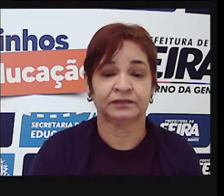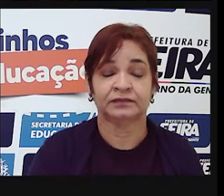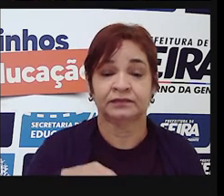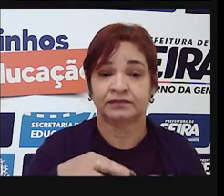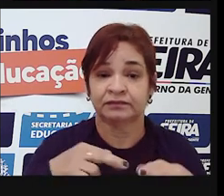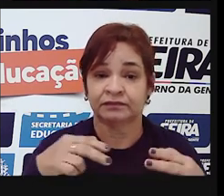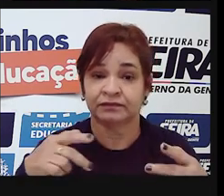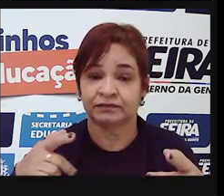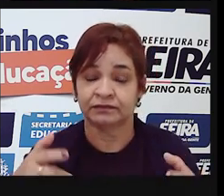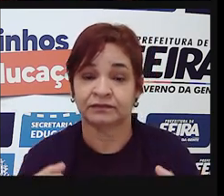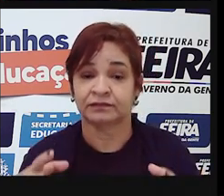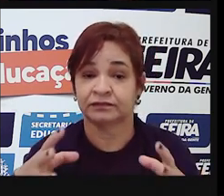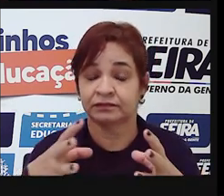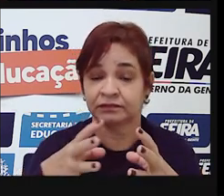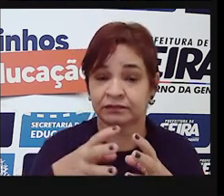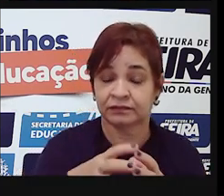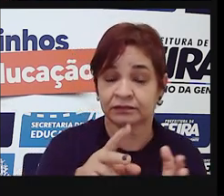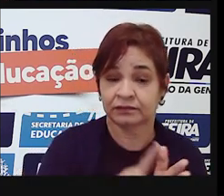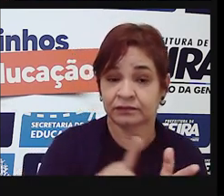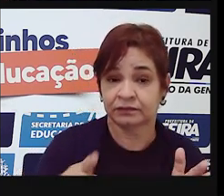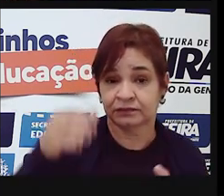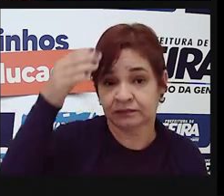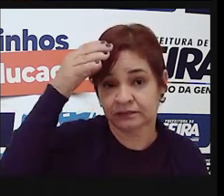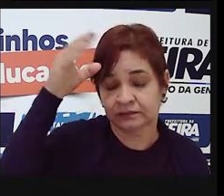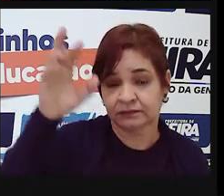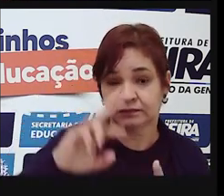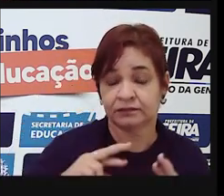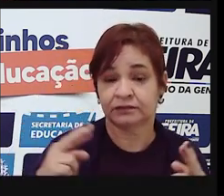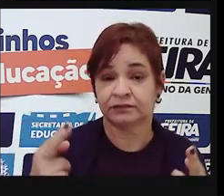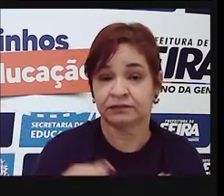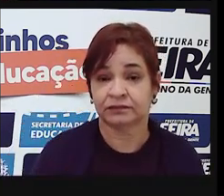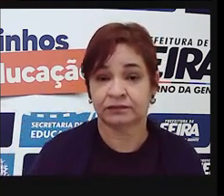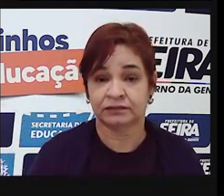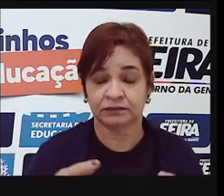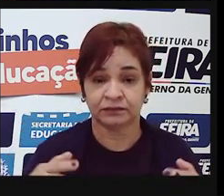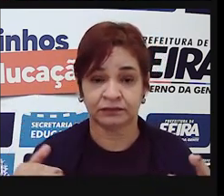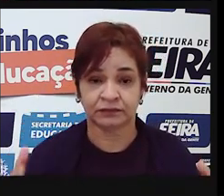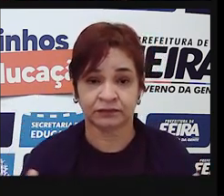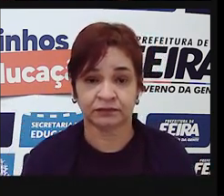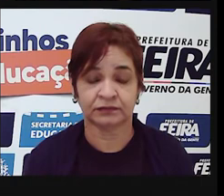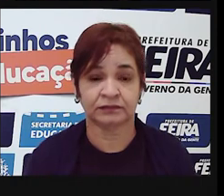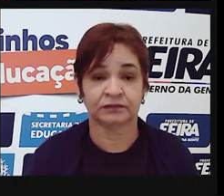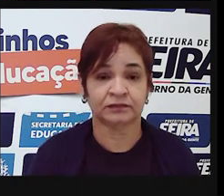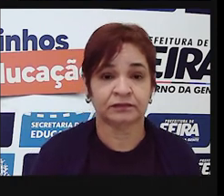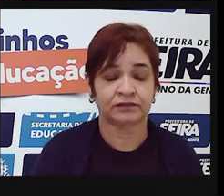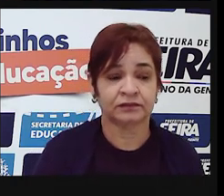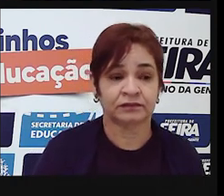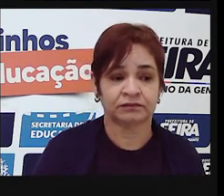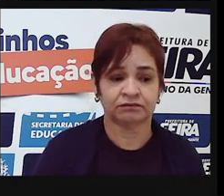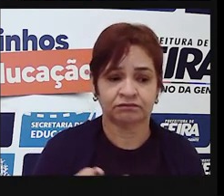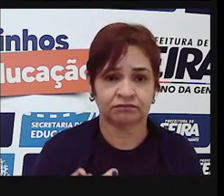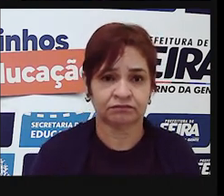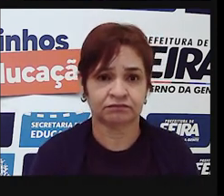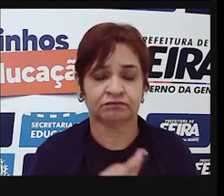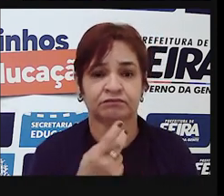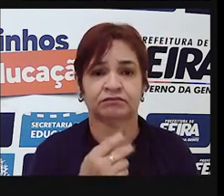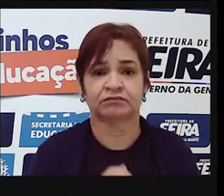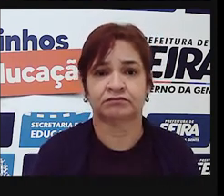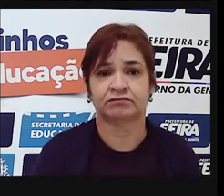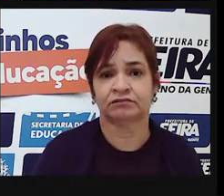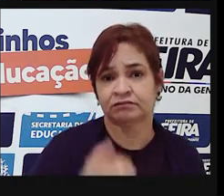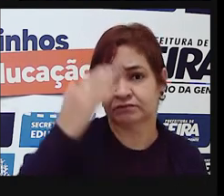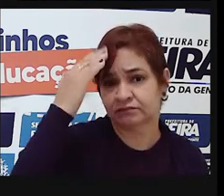um projeto cultural que reúne diversos eventos e manifestações artísticas para dar espaço